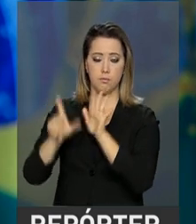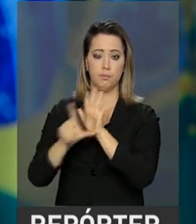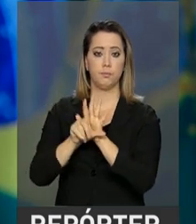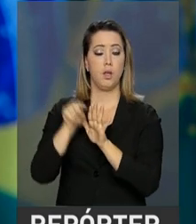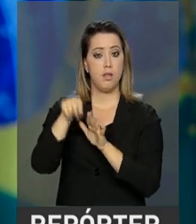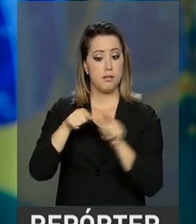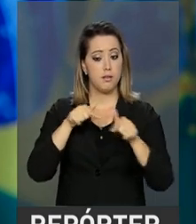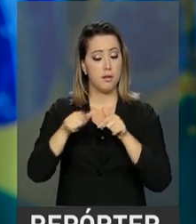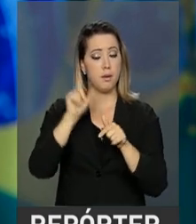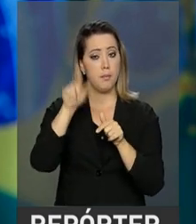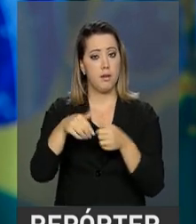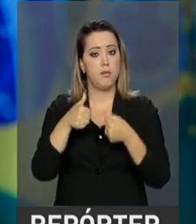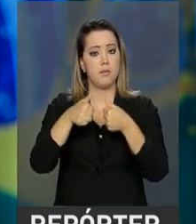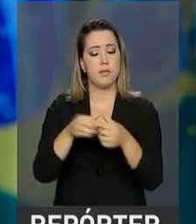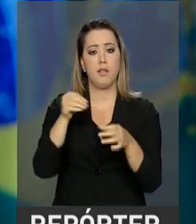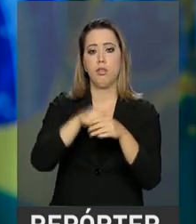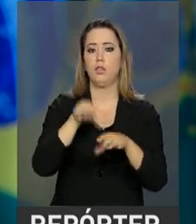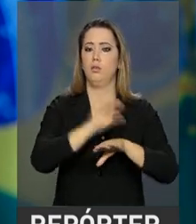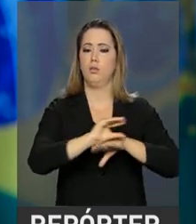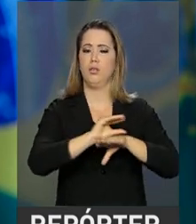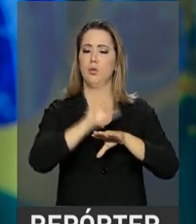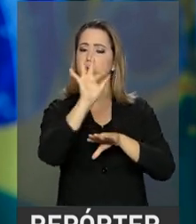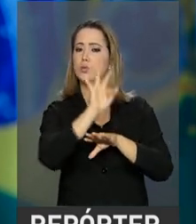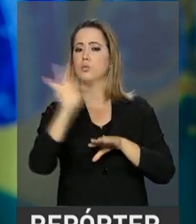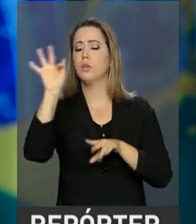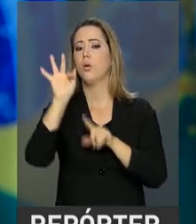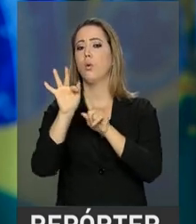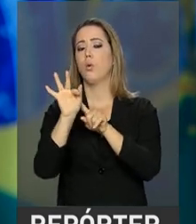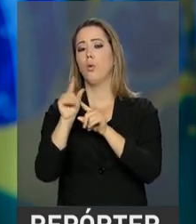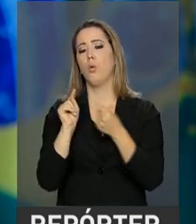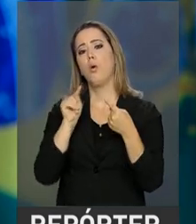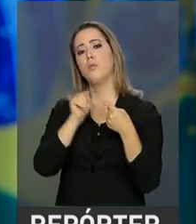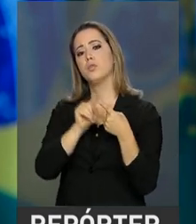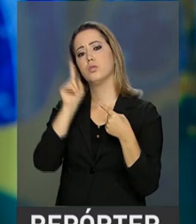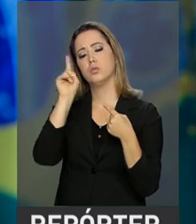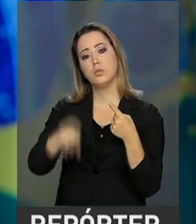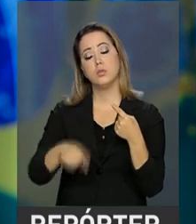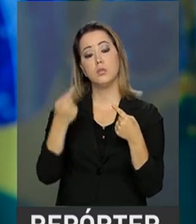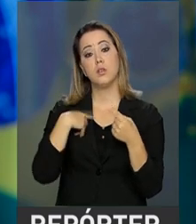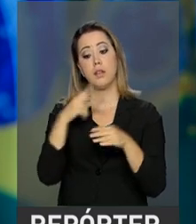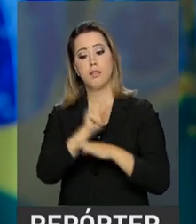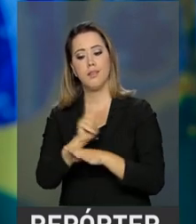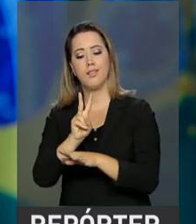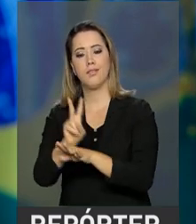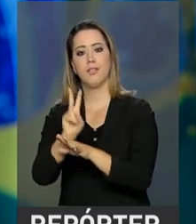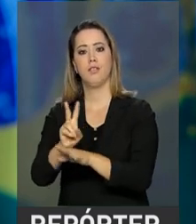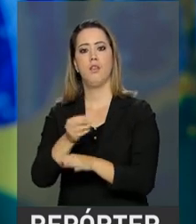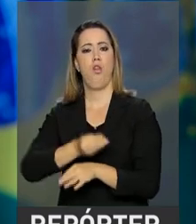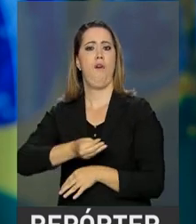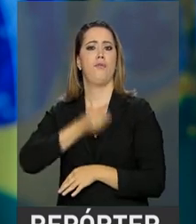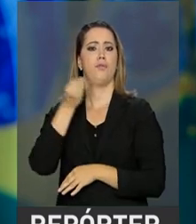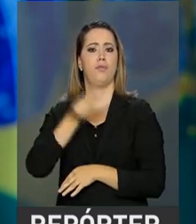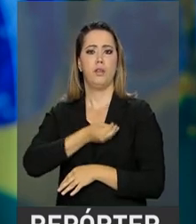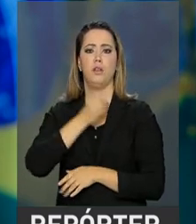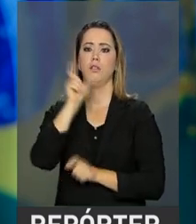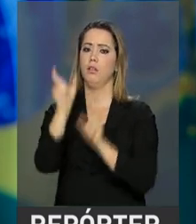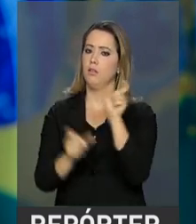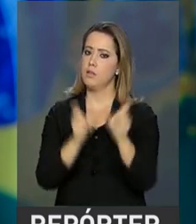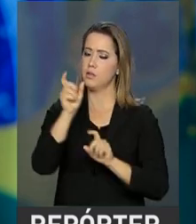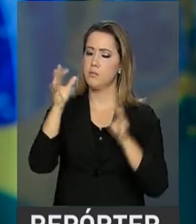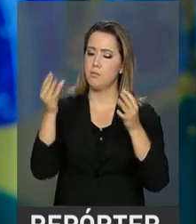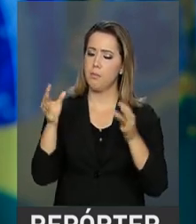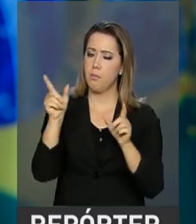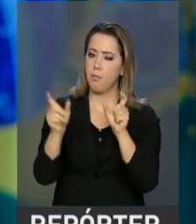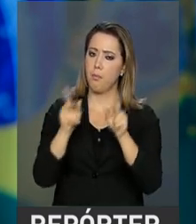está amparado pela Constituição Federal o objetivo da missão é defender a integridade da população